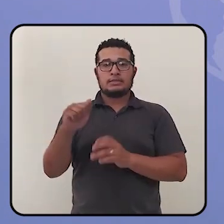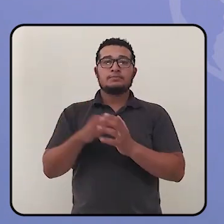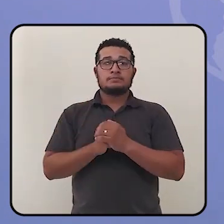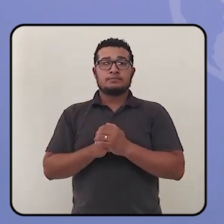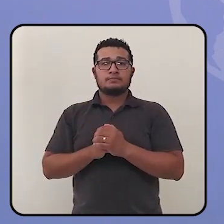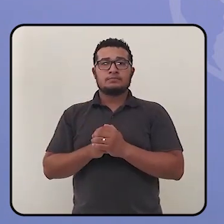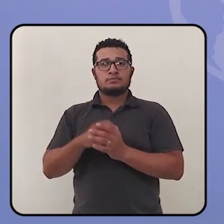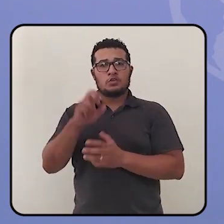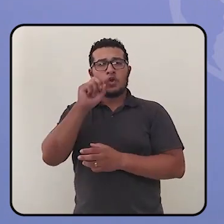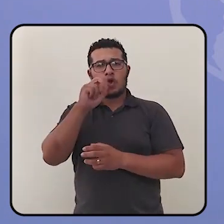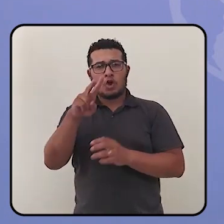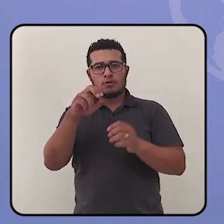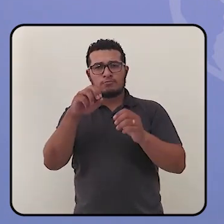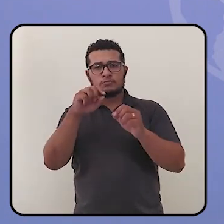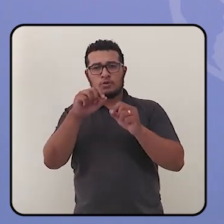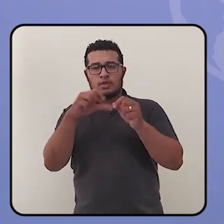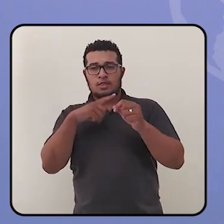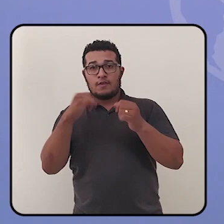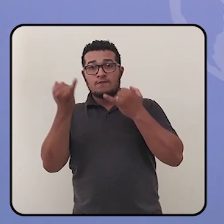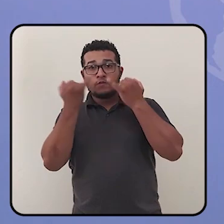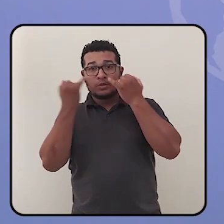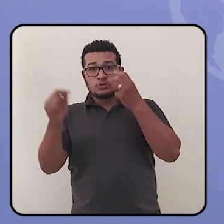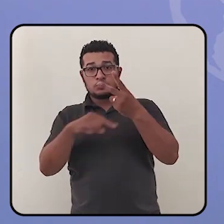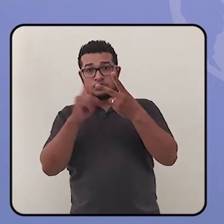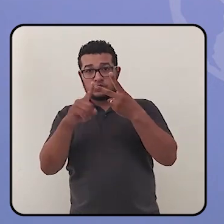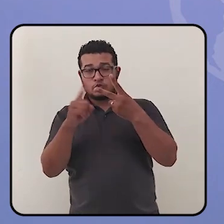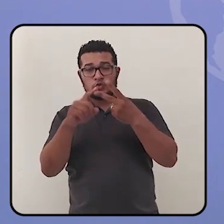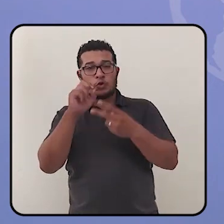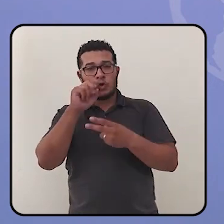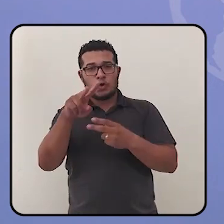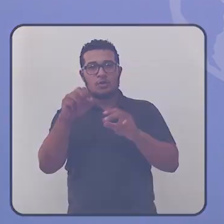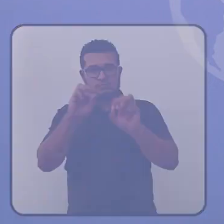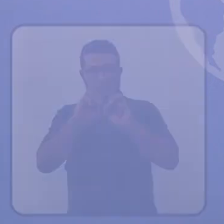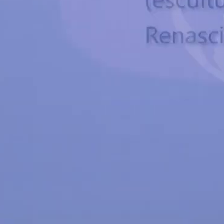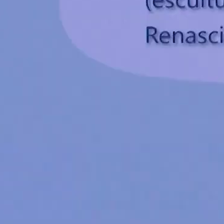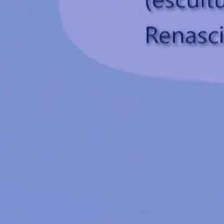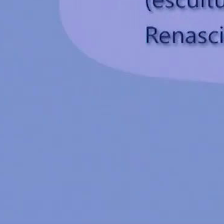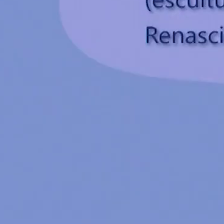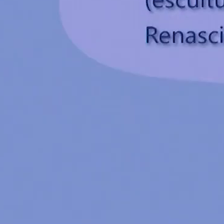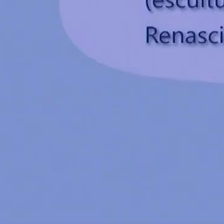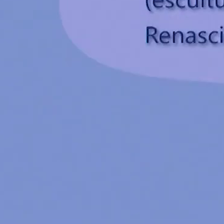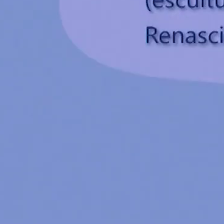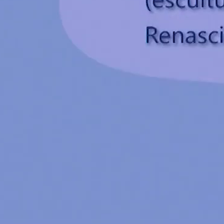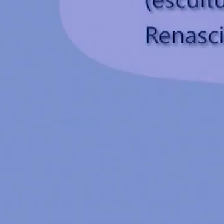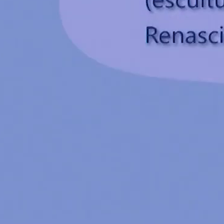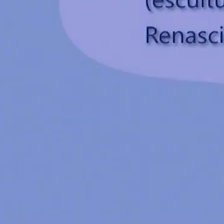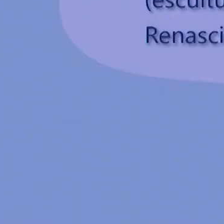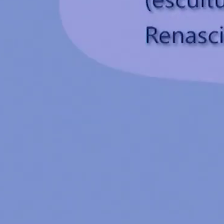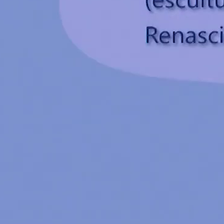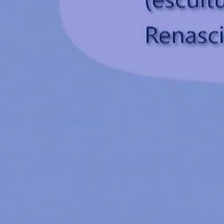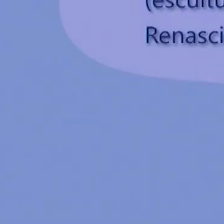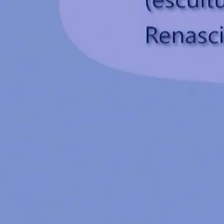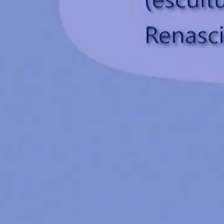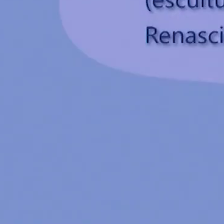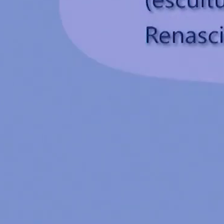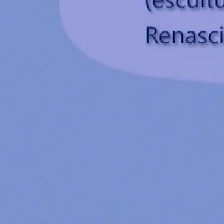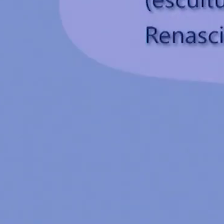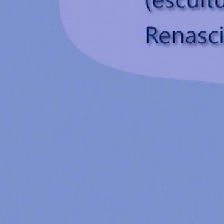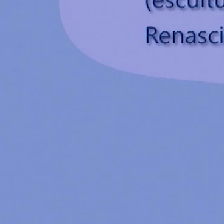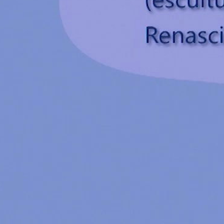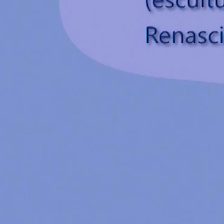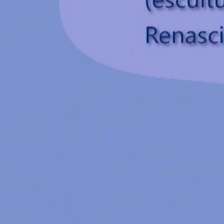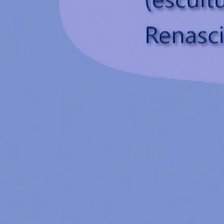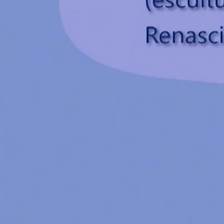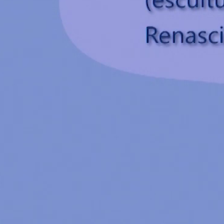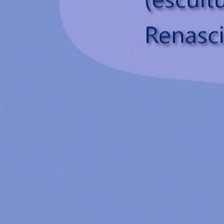mecenato confira comigo essa segunda informação desse slide vamos verificar eles foram de